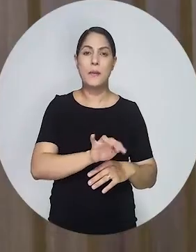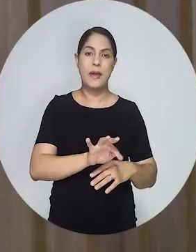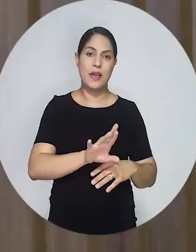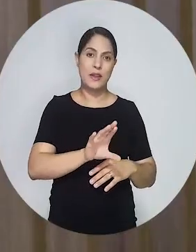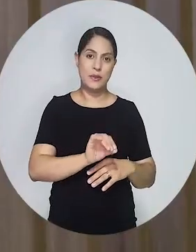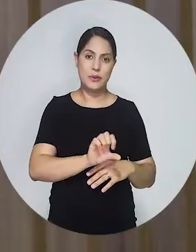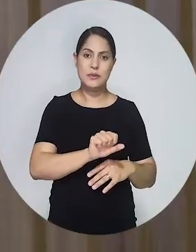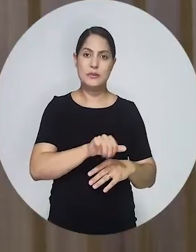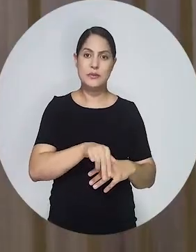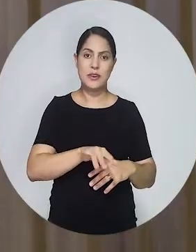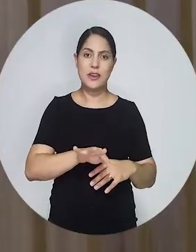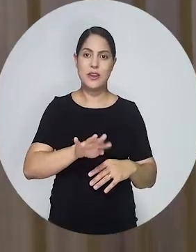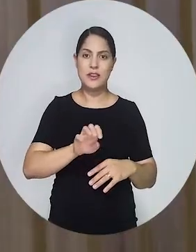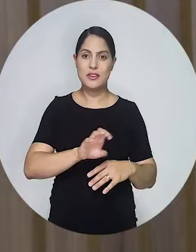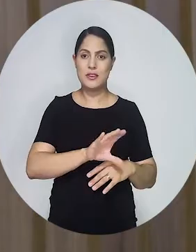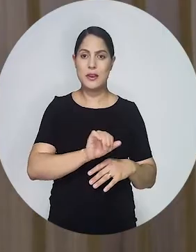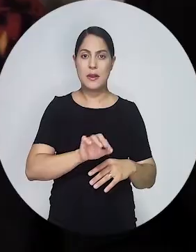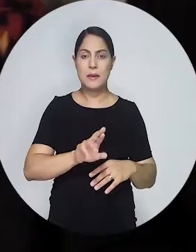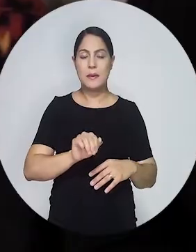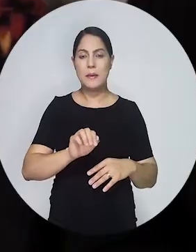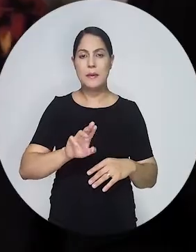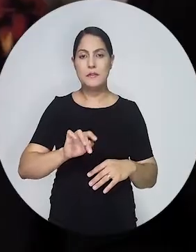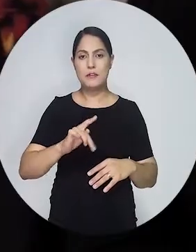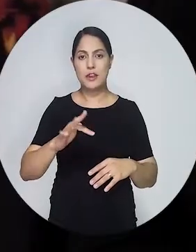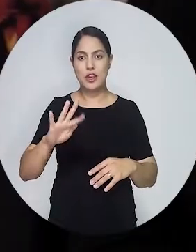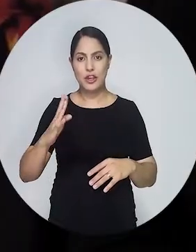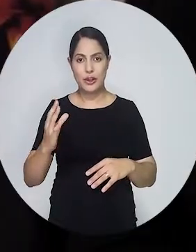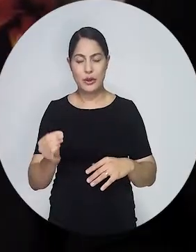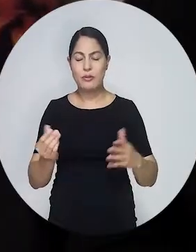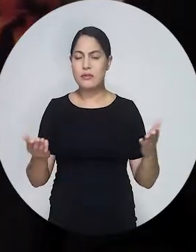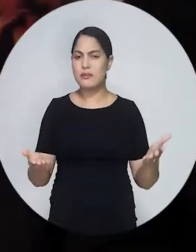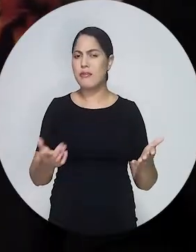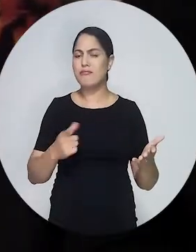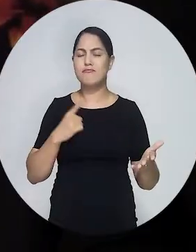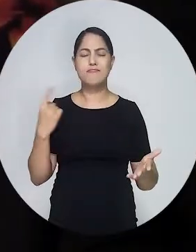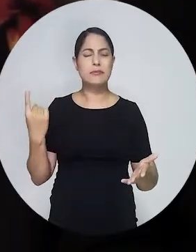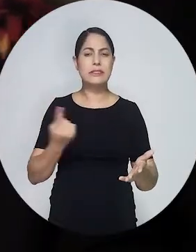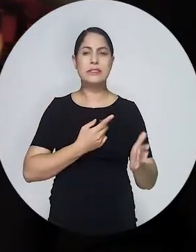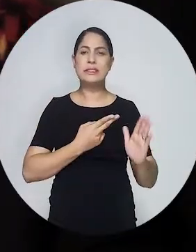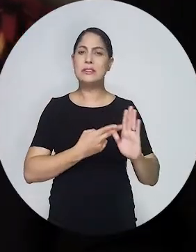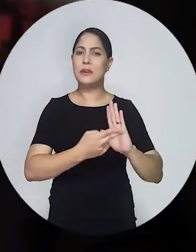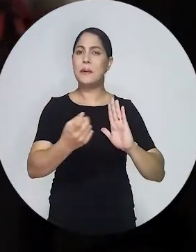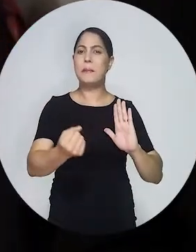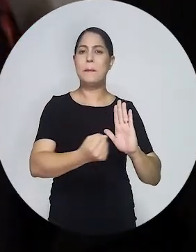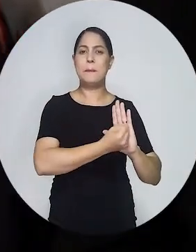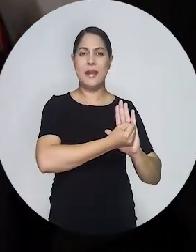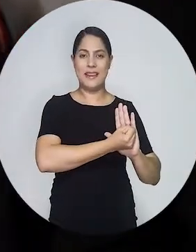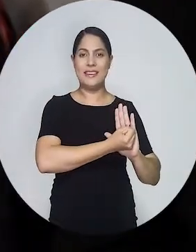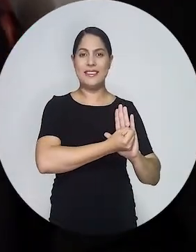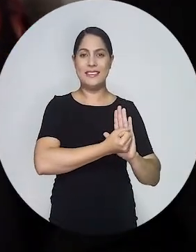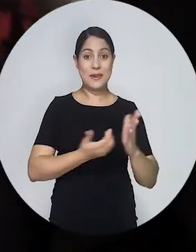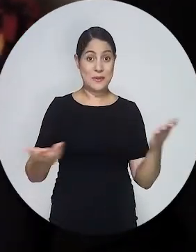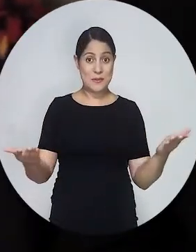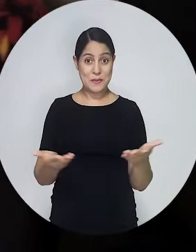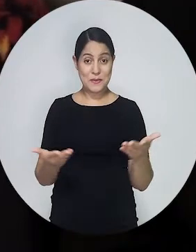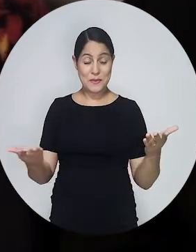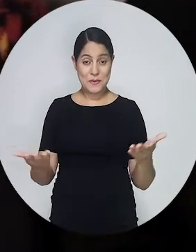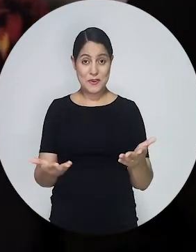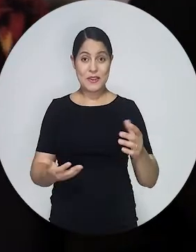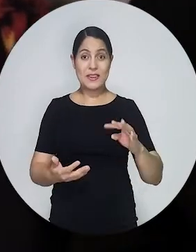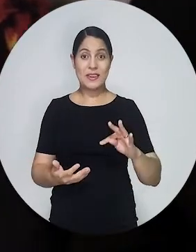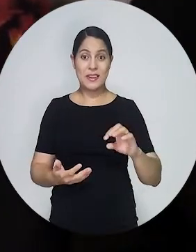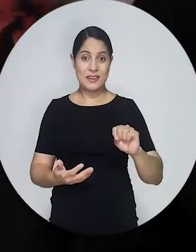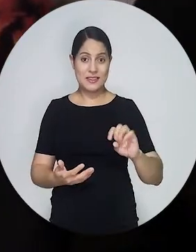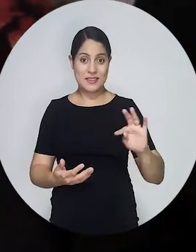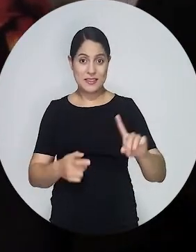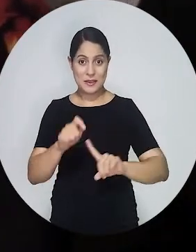Alberto Simonetti Cabral Filho, conforme proposta aprovada à unanimidade pelo órgão